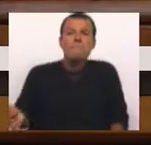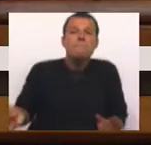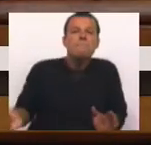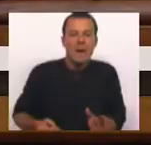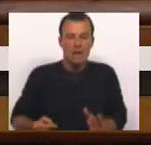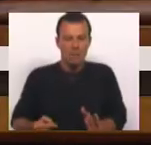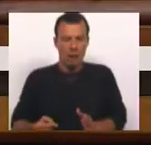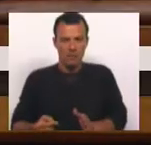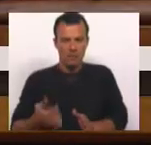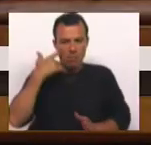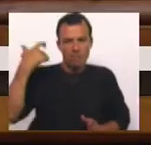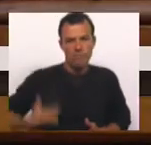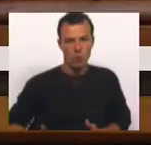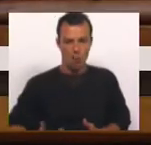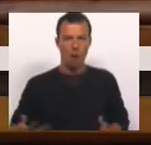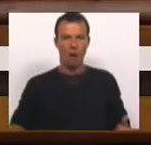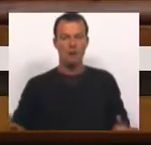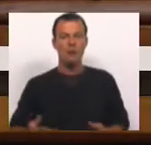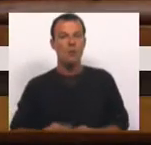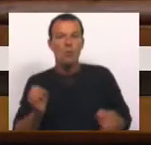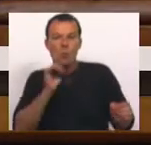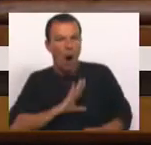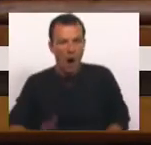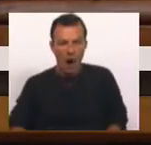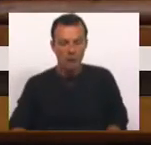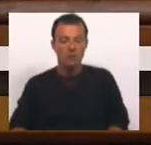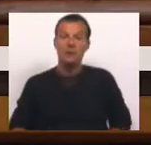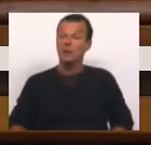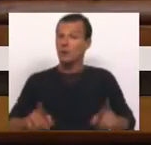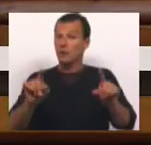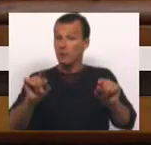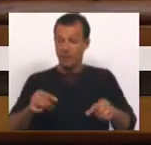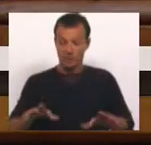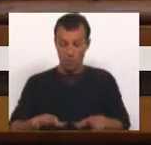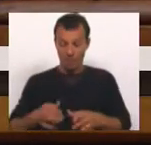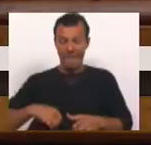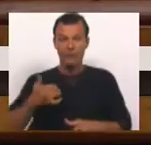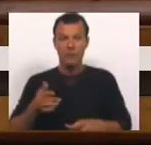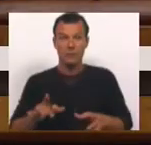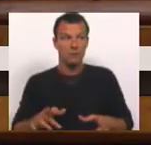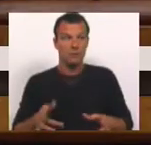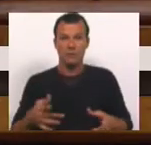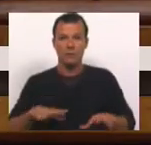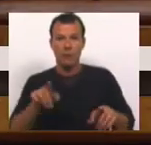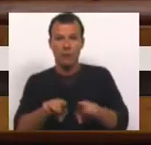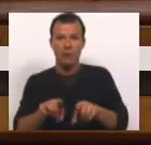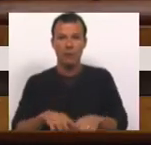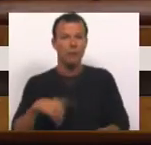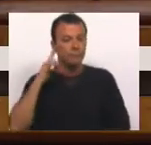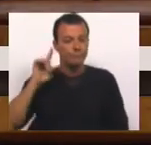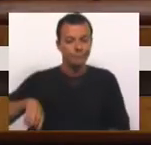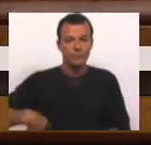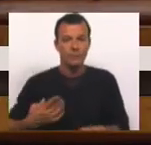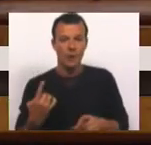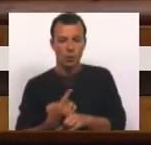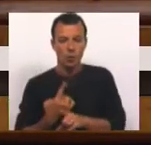sua condição de pessoa e de ser humano. Não esperem, entretanto, também dos Verdes, um baixar de braços em processos